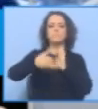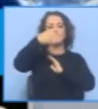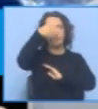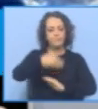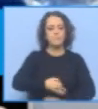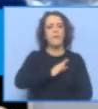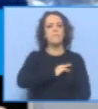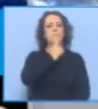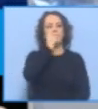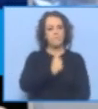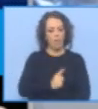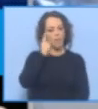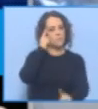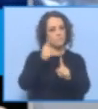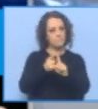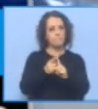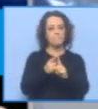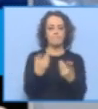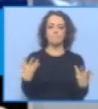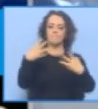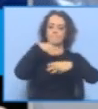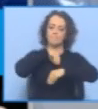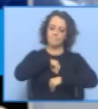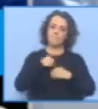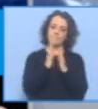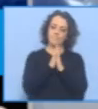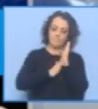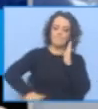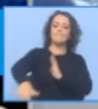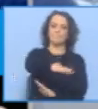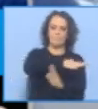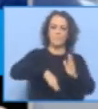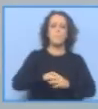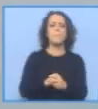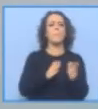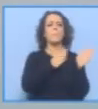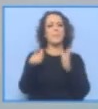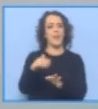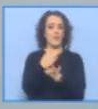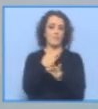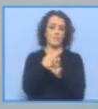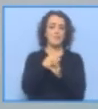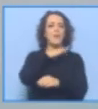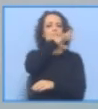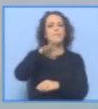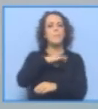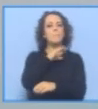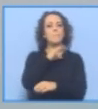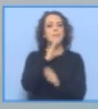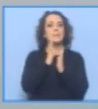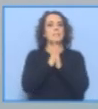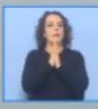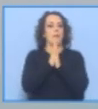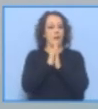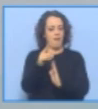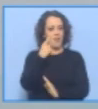para fazer este trabalho de evangelização ali naquele meio. E esta festa da Sagrada Família Que